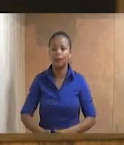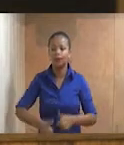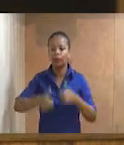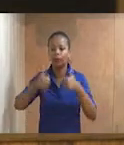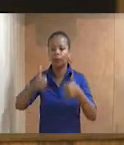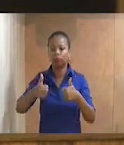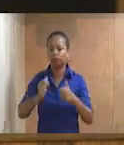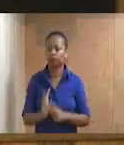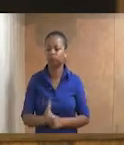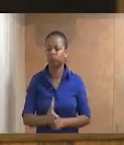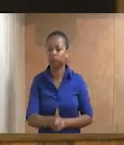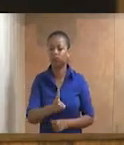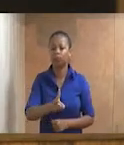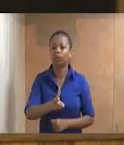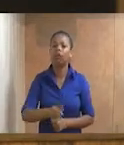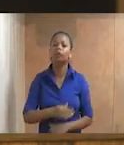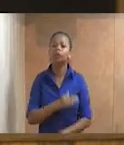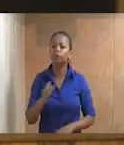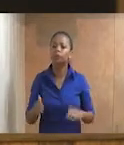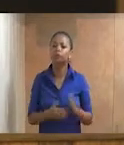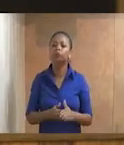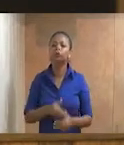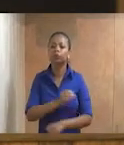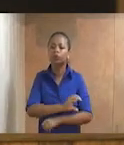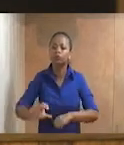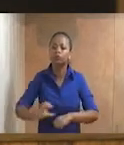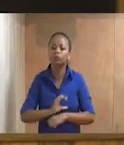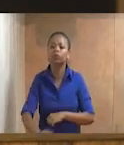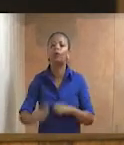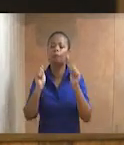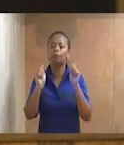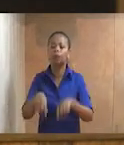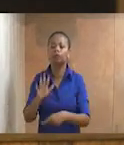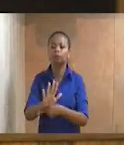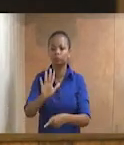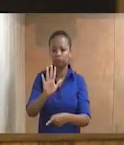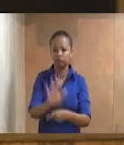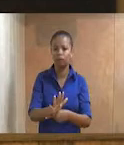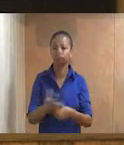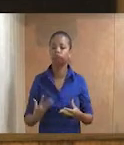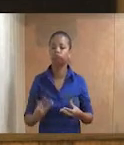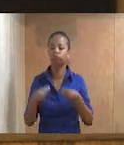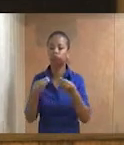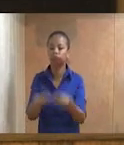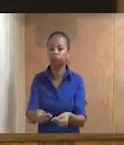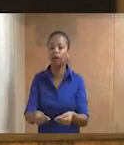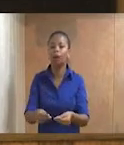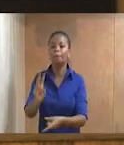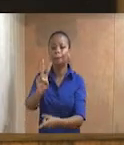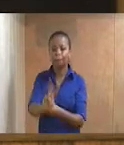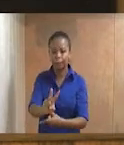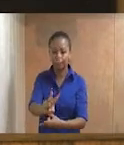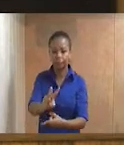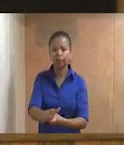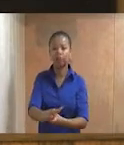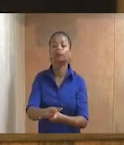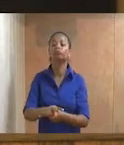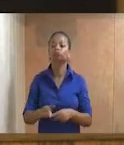possível, aquilo que a Constituição nos garante, que garantem ele, e possamos até mesmo protegê-los e